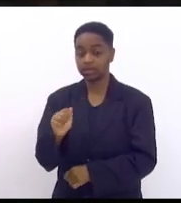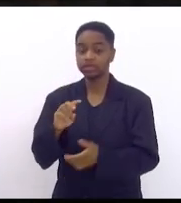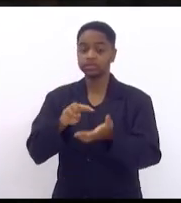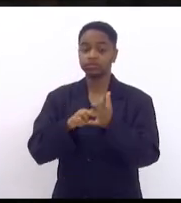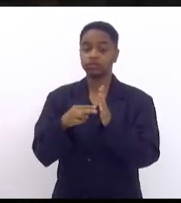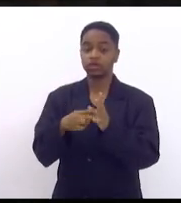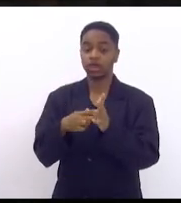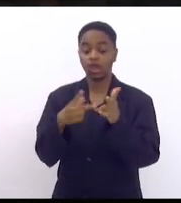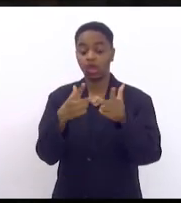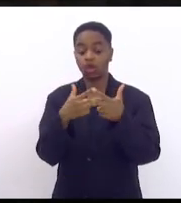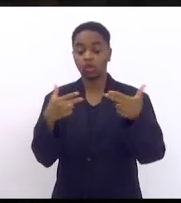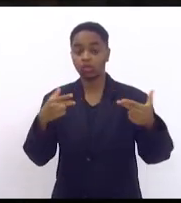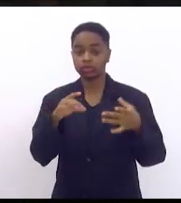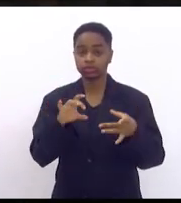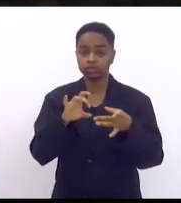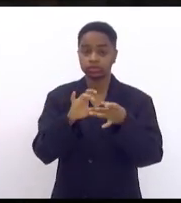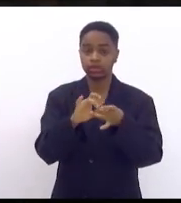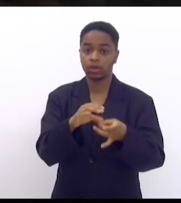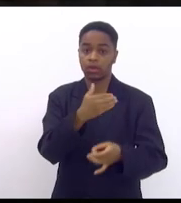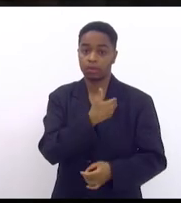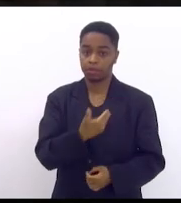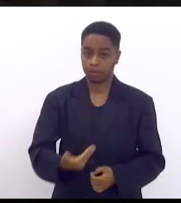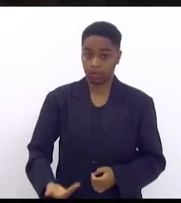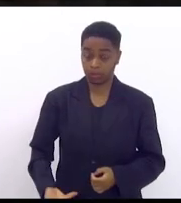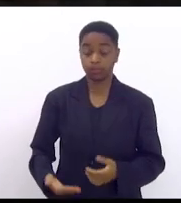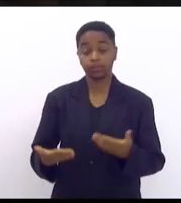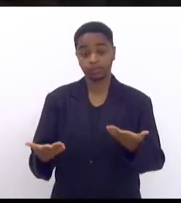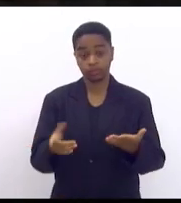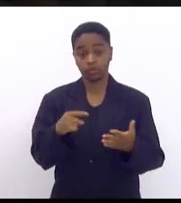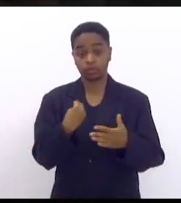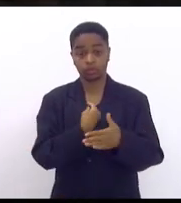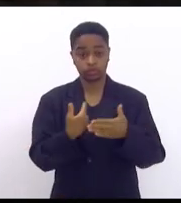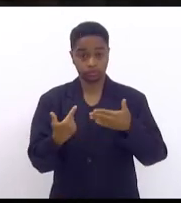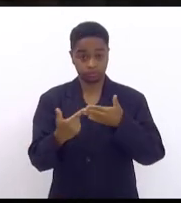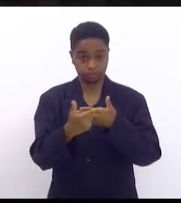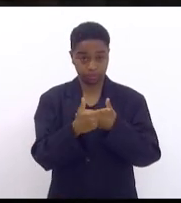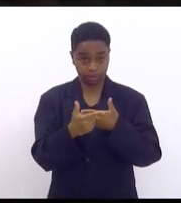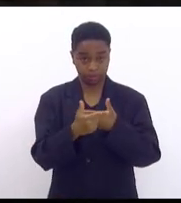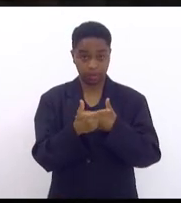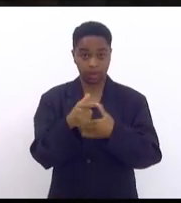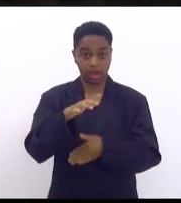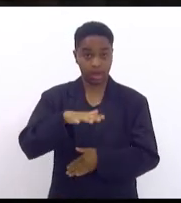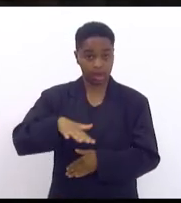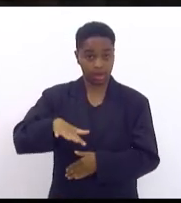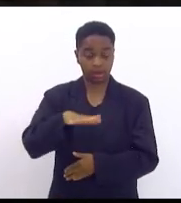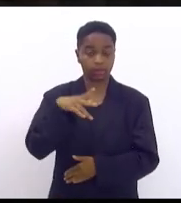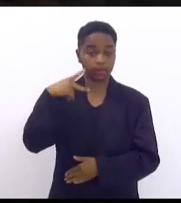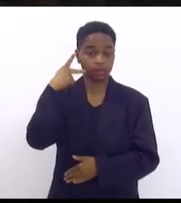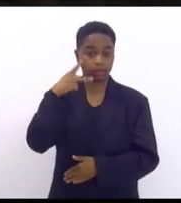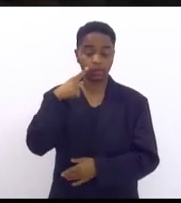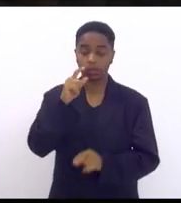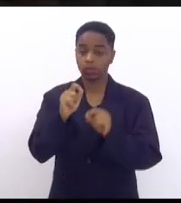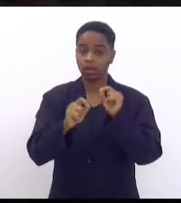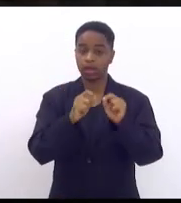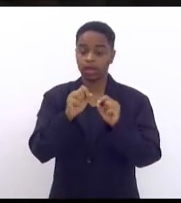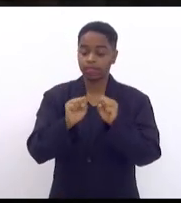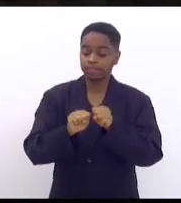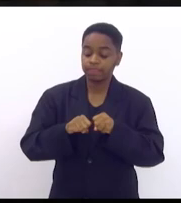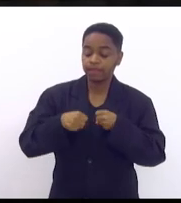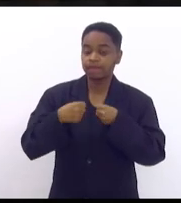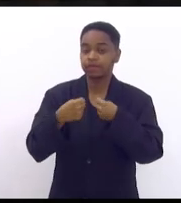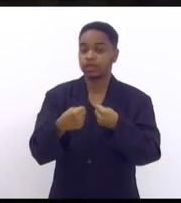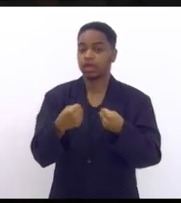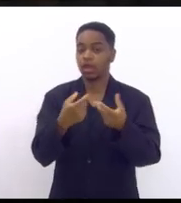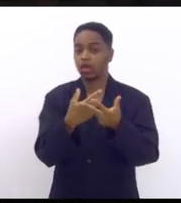grandes funções do parlamento, no meu entendimento, é fazer a defesa da coisa